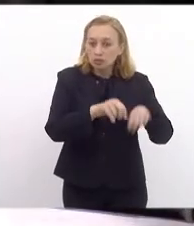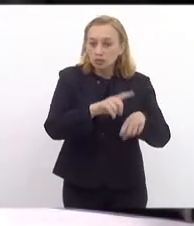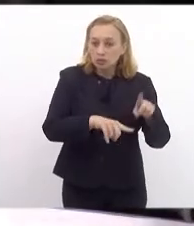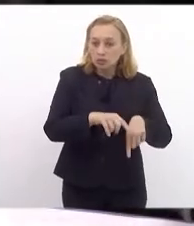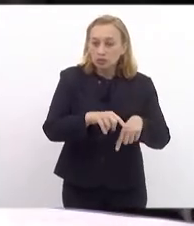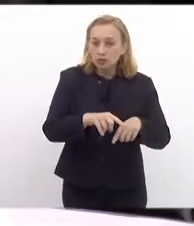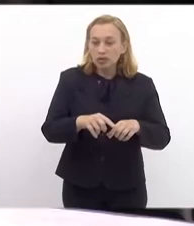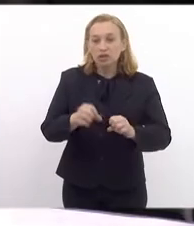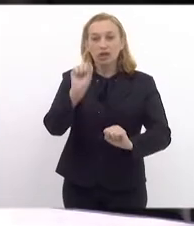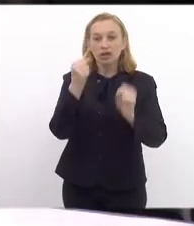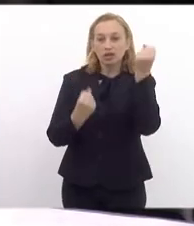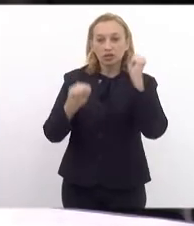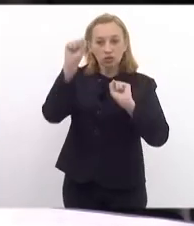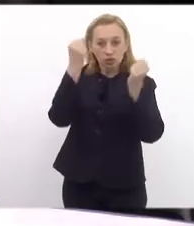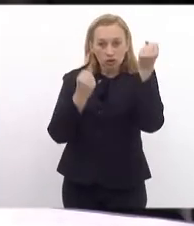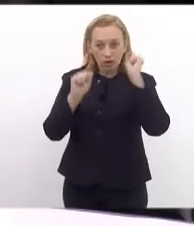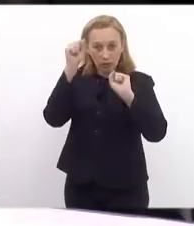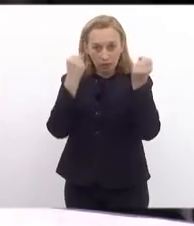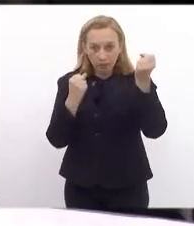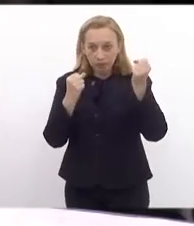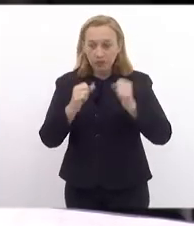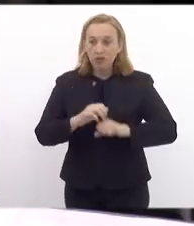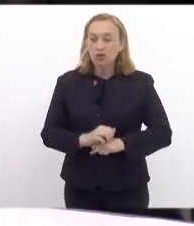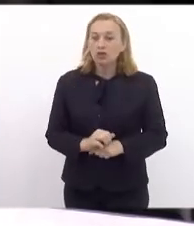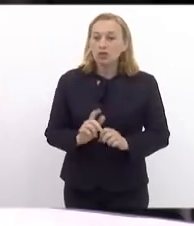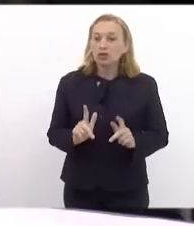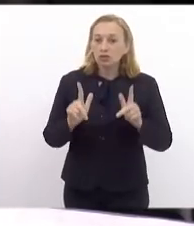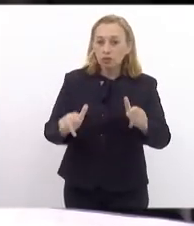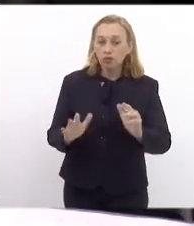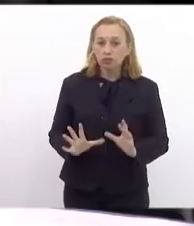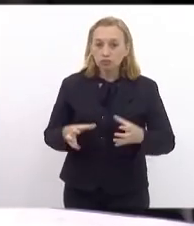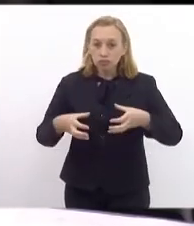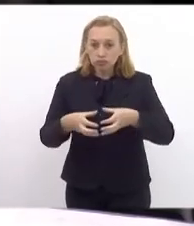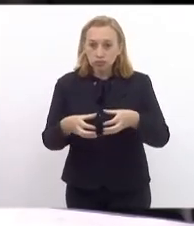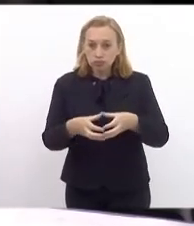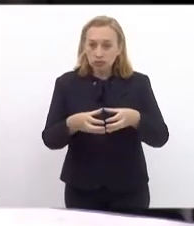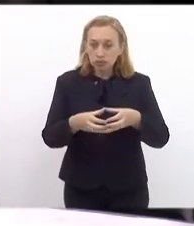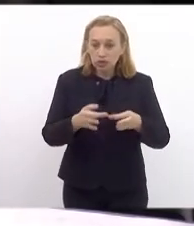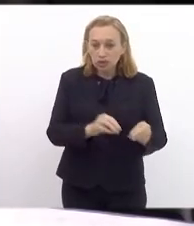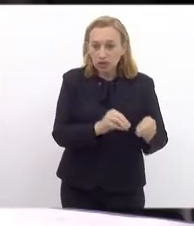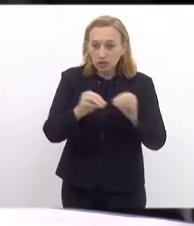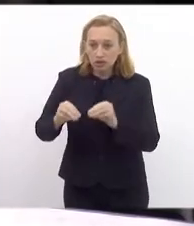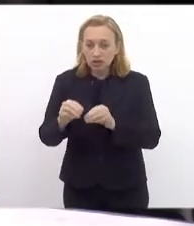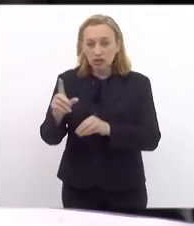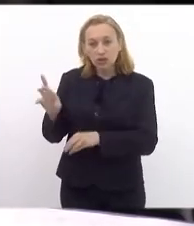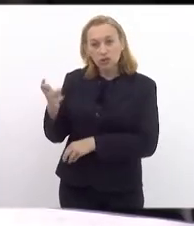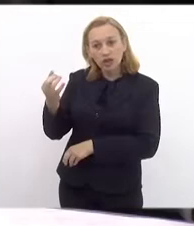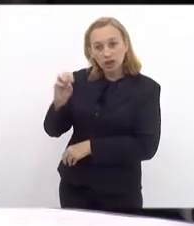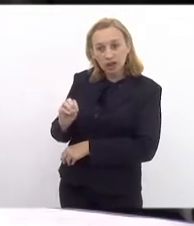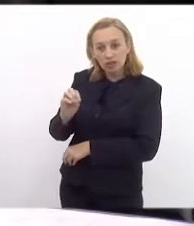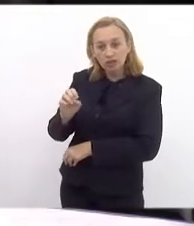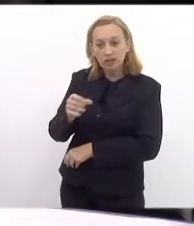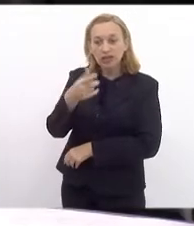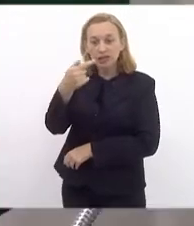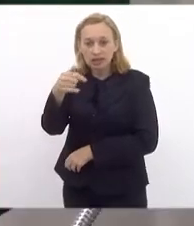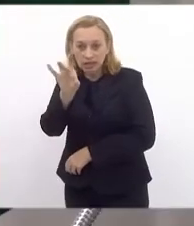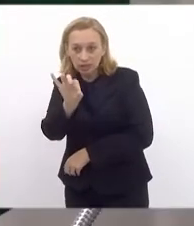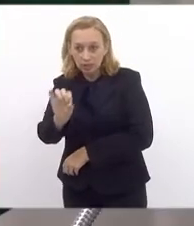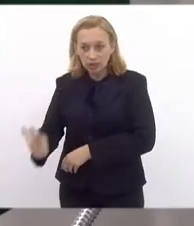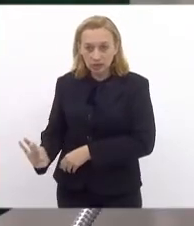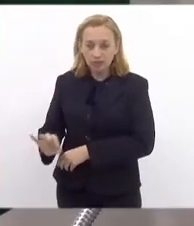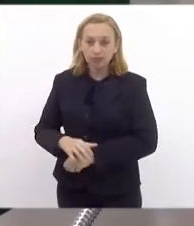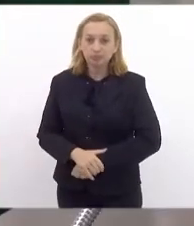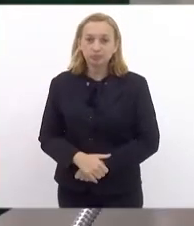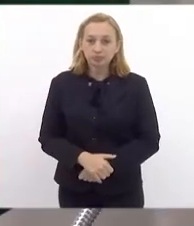industrial e o estabelecimento comercial do mesmo grupo a transferência do crédito fica limitado a 70 porcento